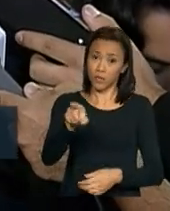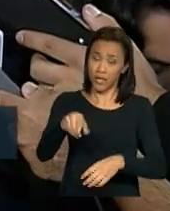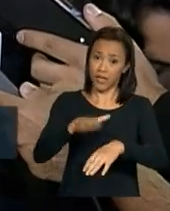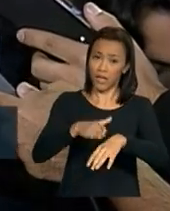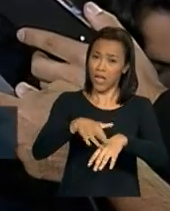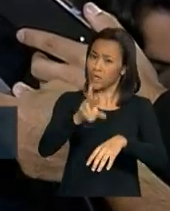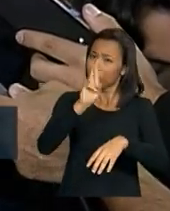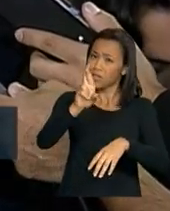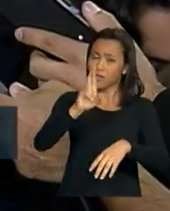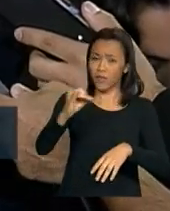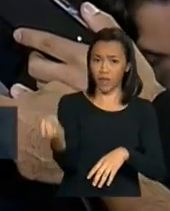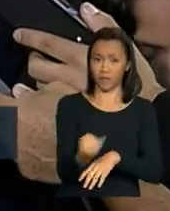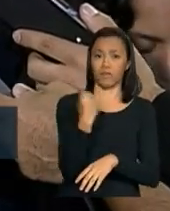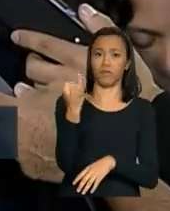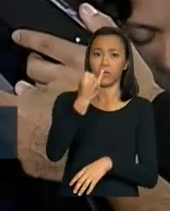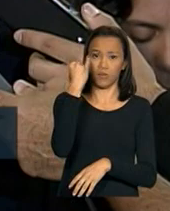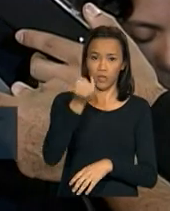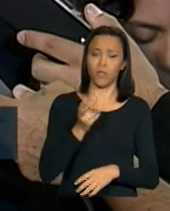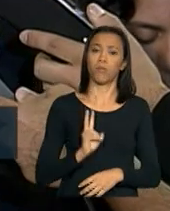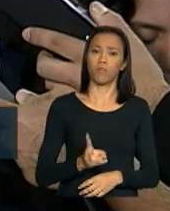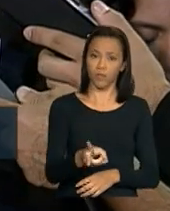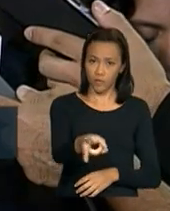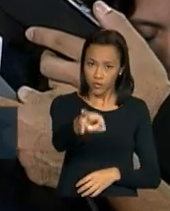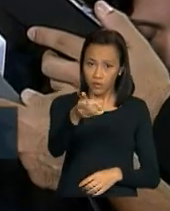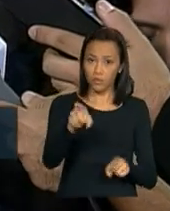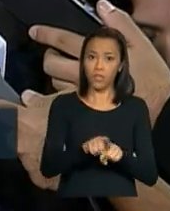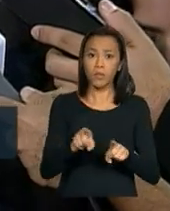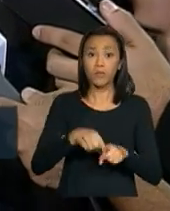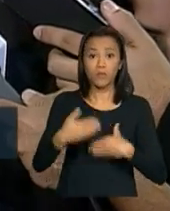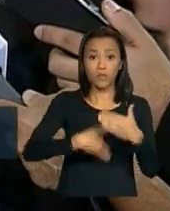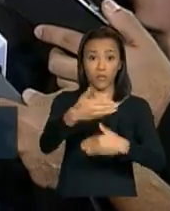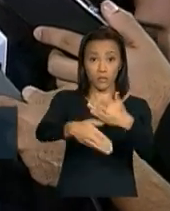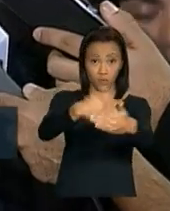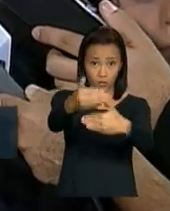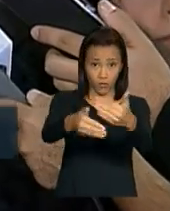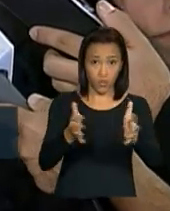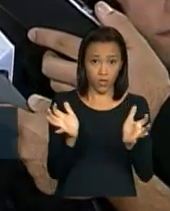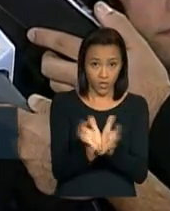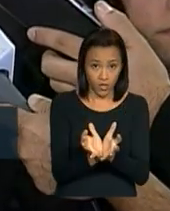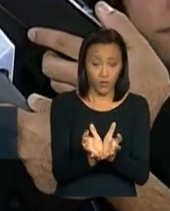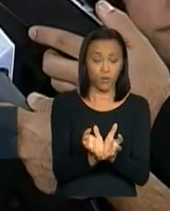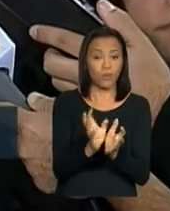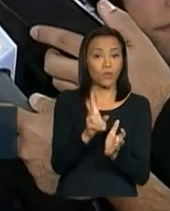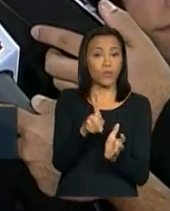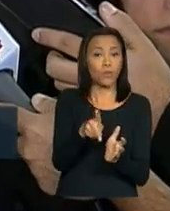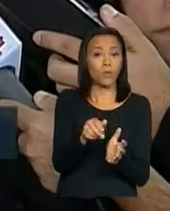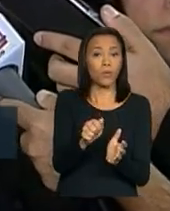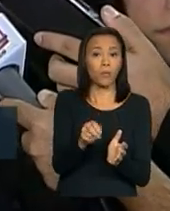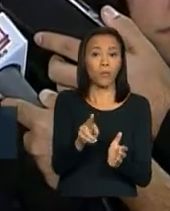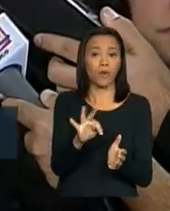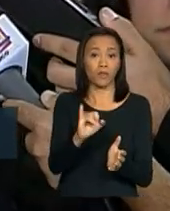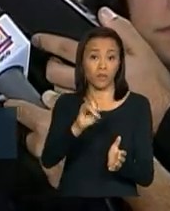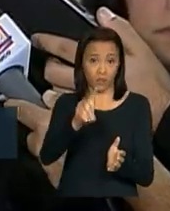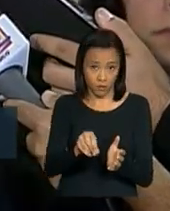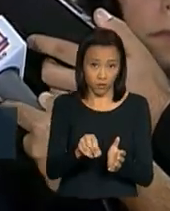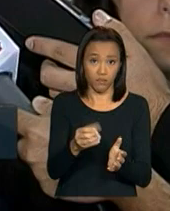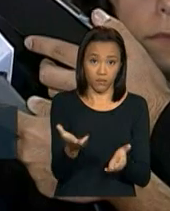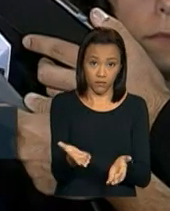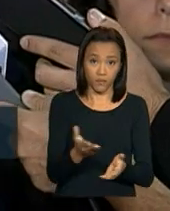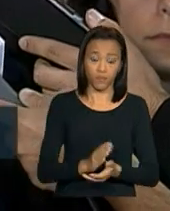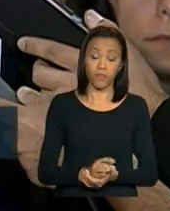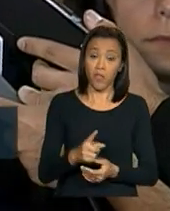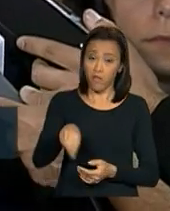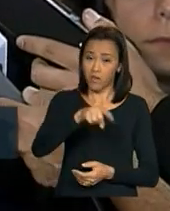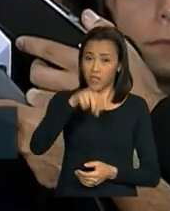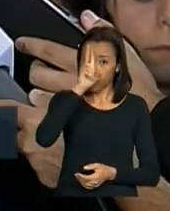na construção e na manutenção e no crescimento do partido após o desaparecimento do nosso maior líder, o companheiro Leonel Brizola.